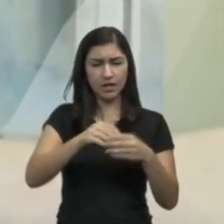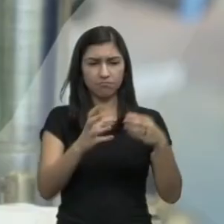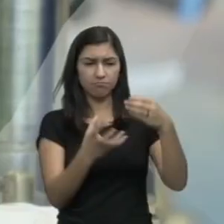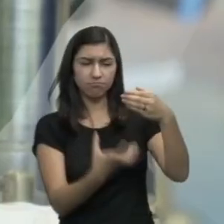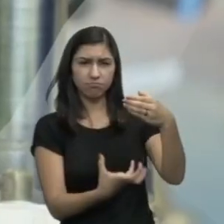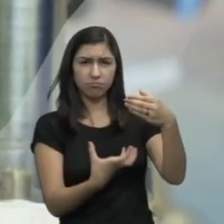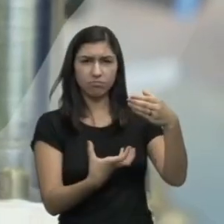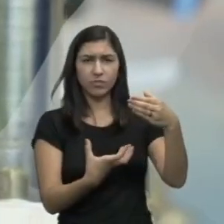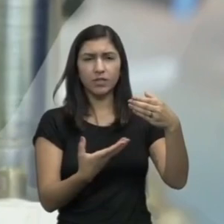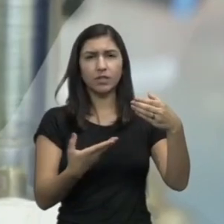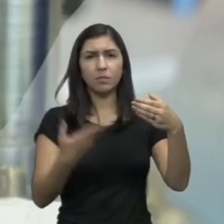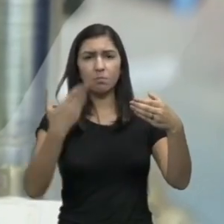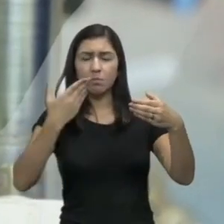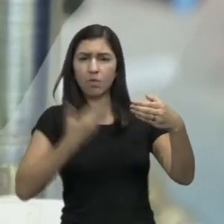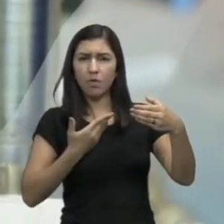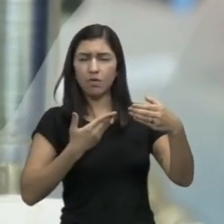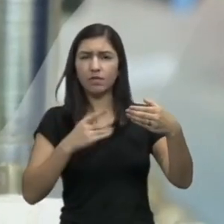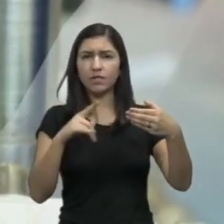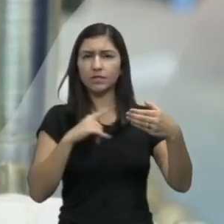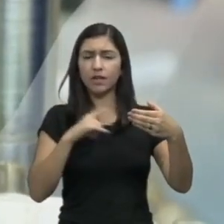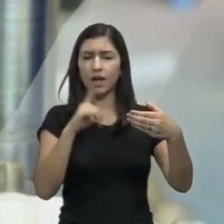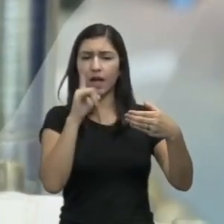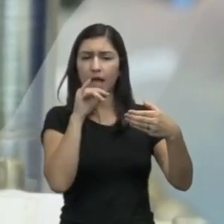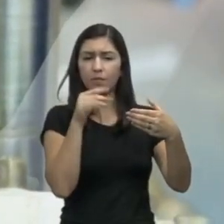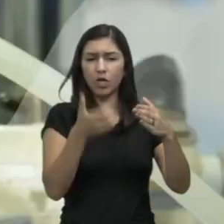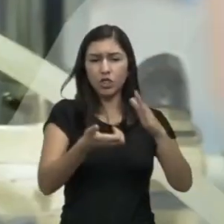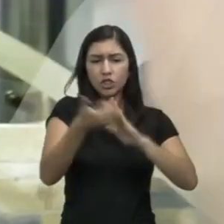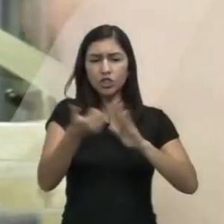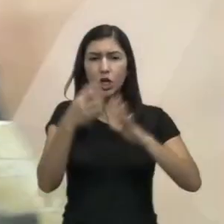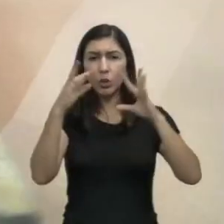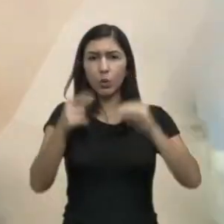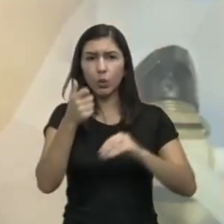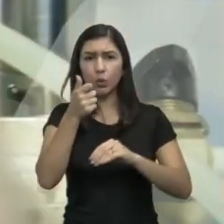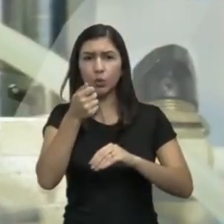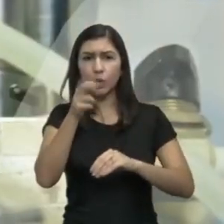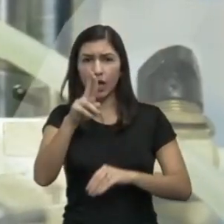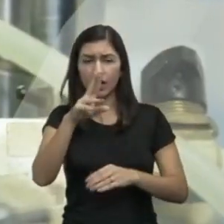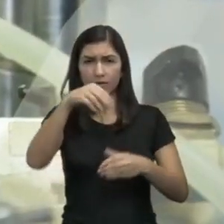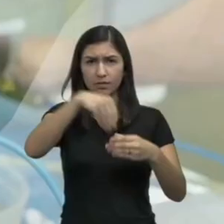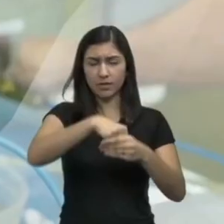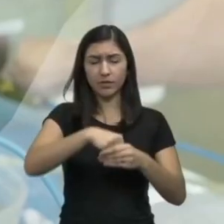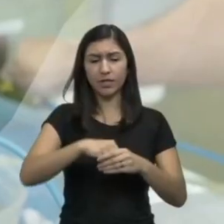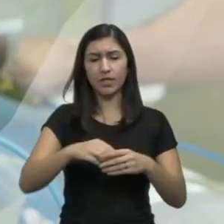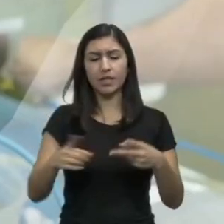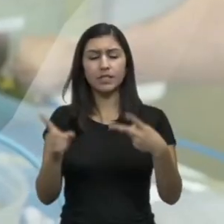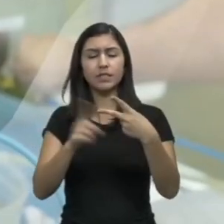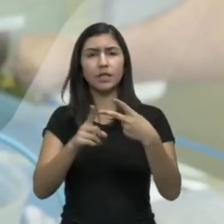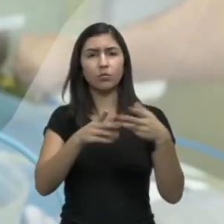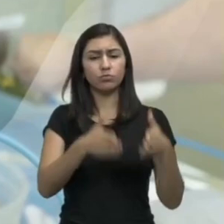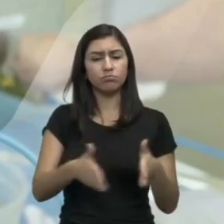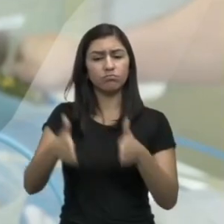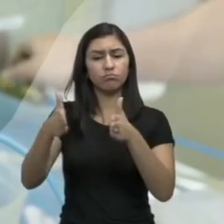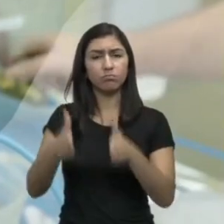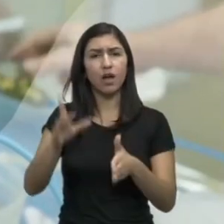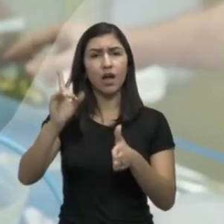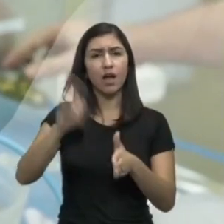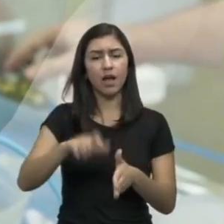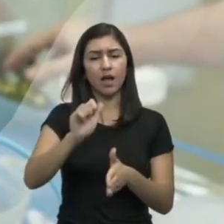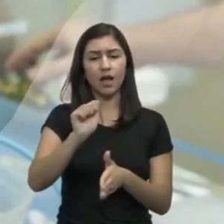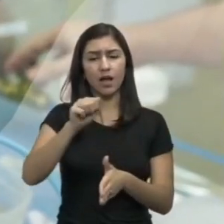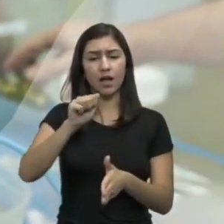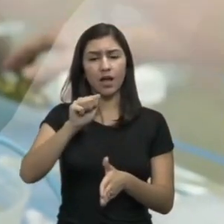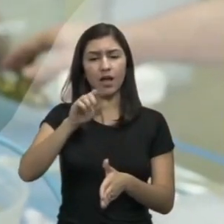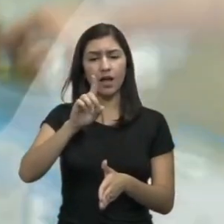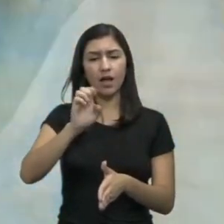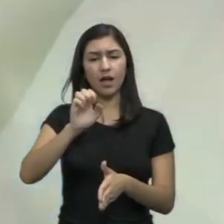prova, pressões de água, de forma a expulsar todo o ar contido no interior do solo. A segunda etapa seria a etapa de adensamento,